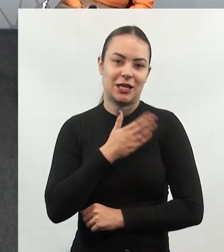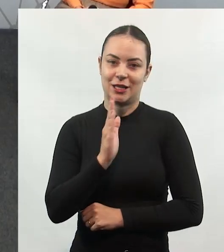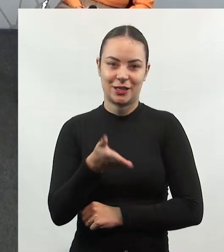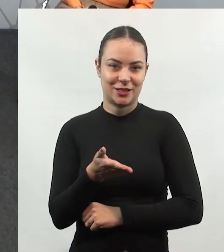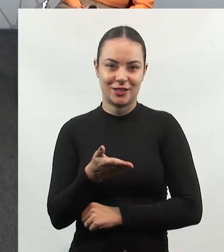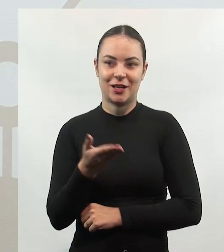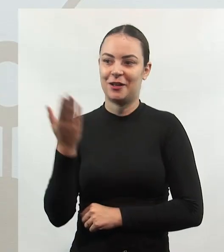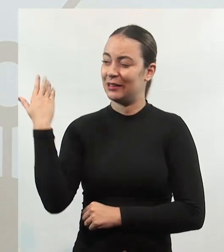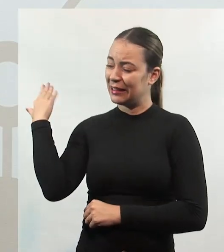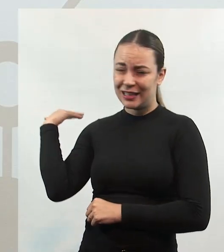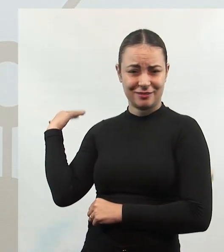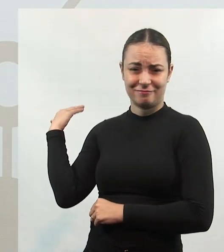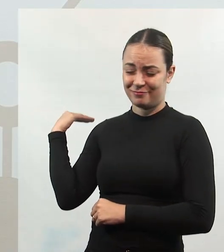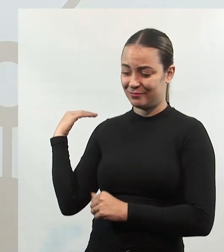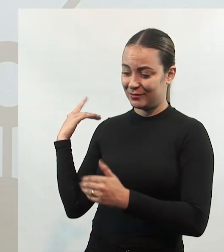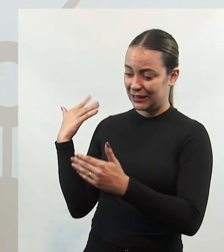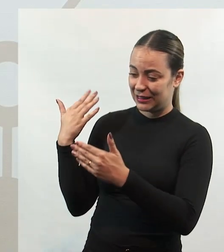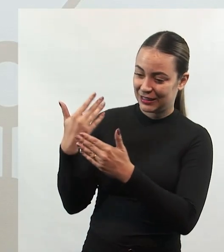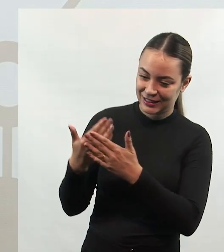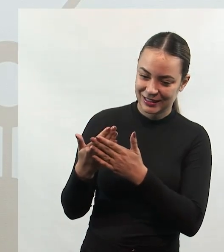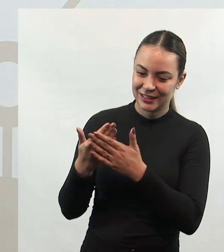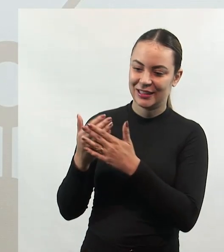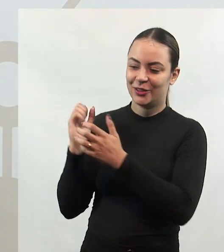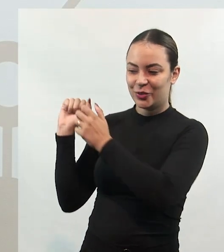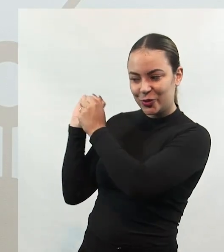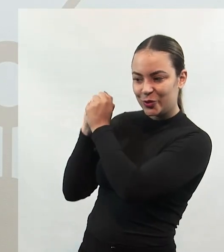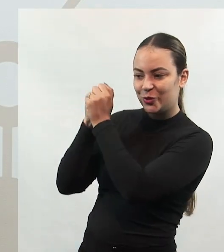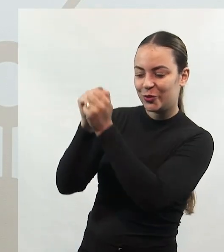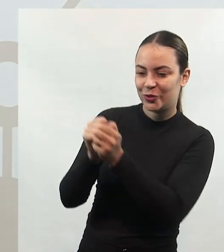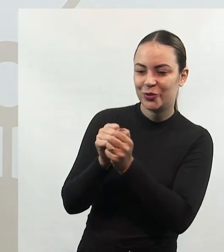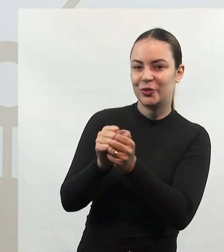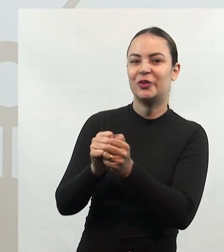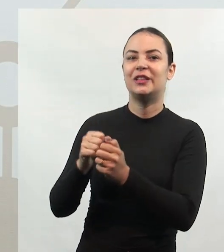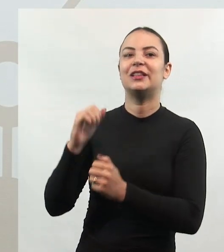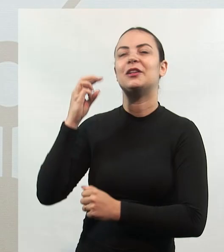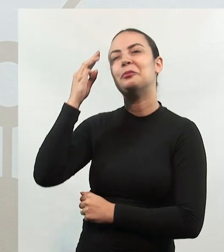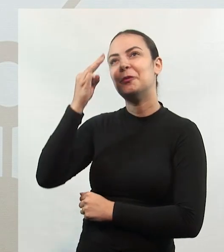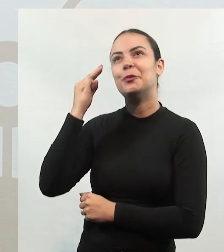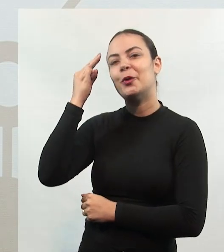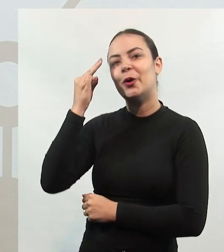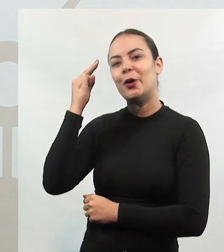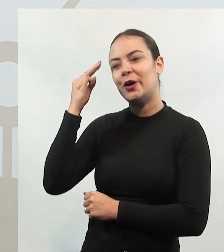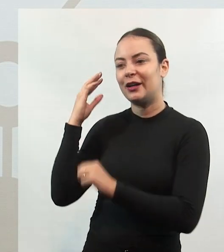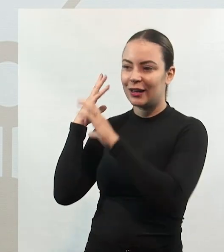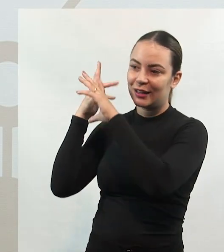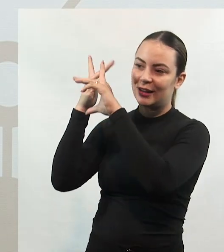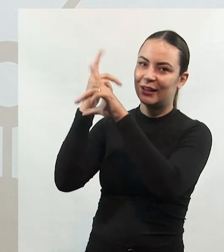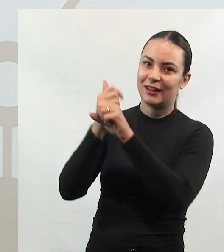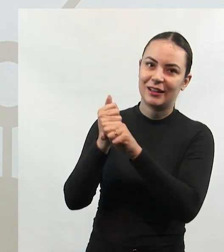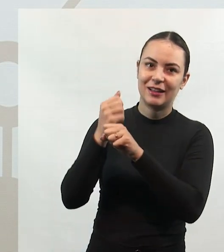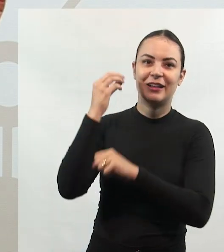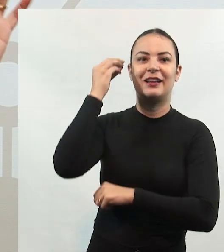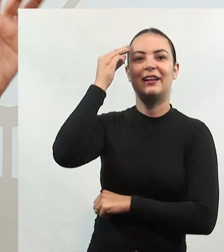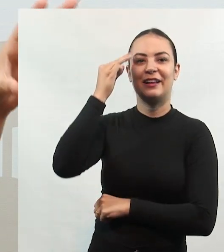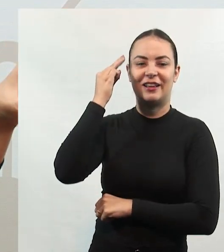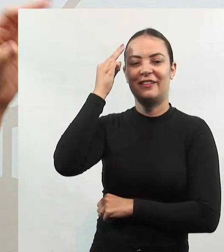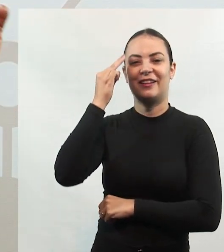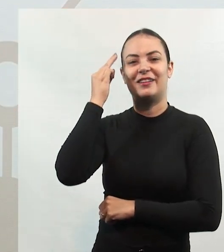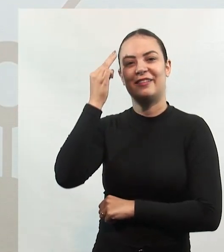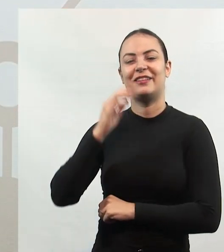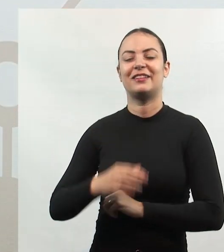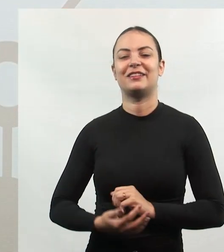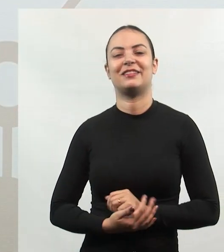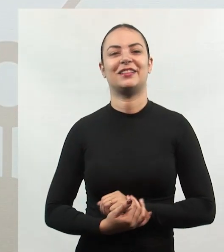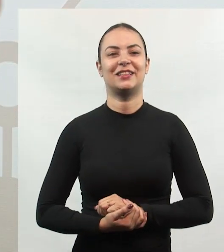né? Dizer assim que estudar no Carmela, para mim, foi um privilégio muito grande. Pensar que, escutando a